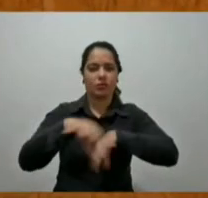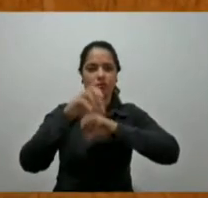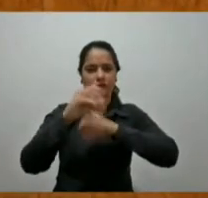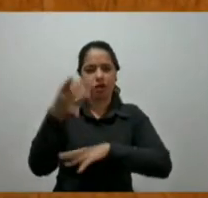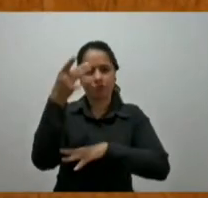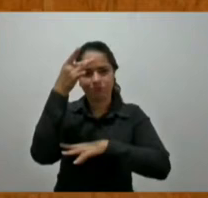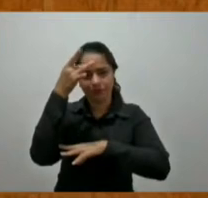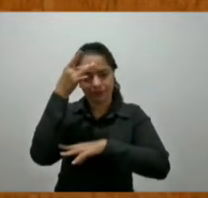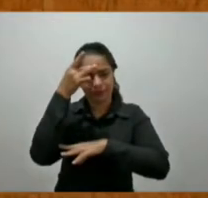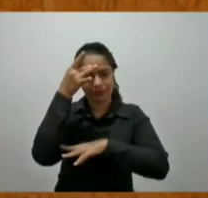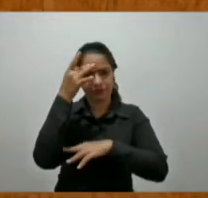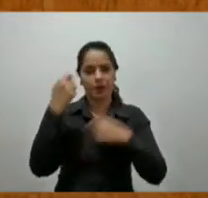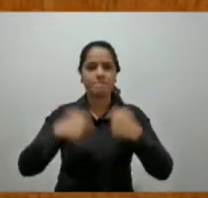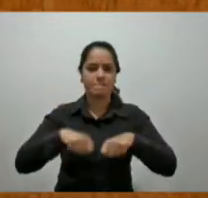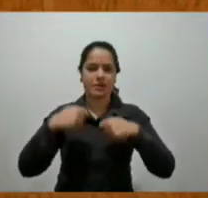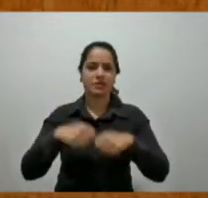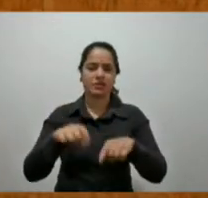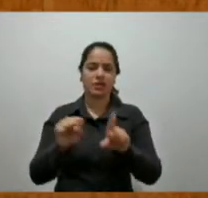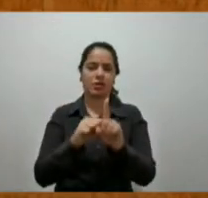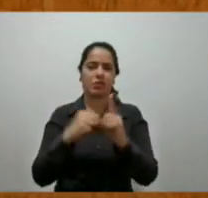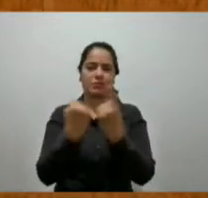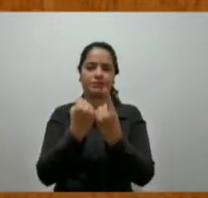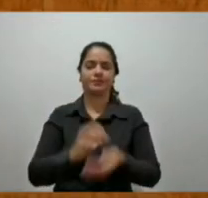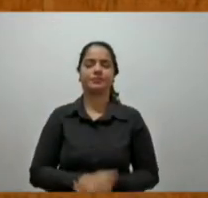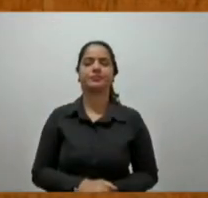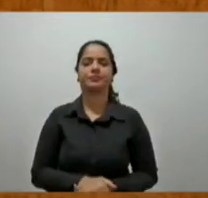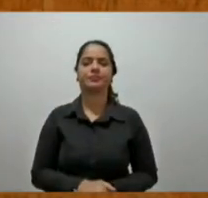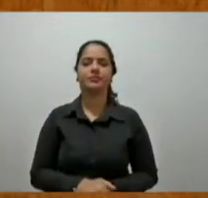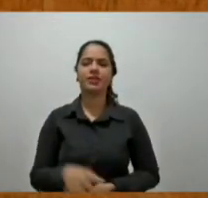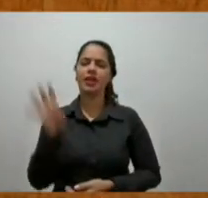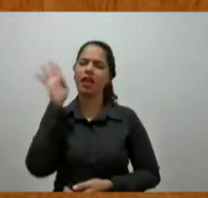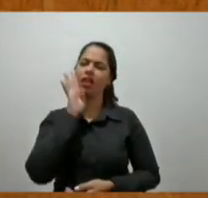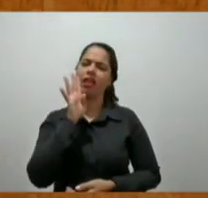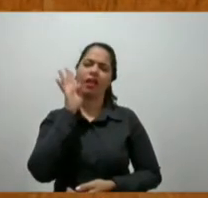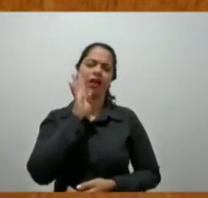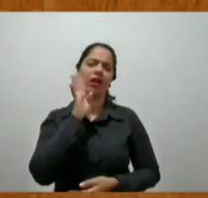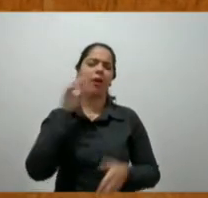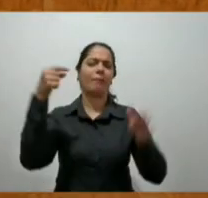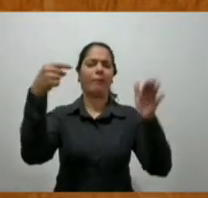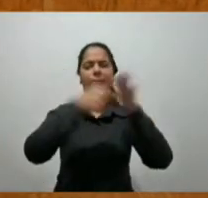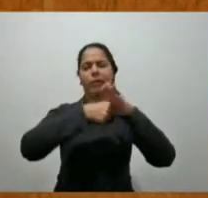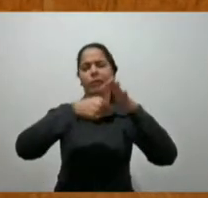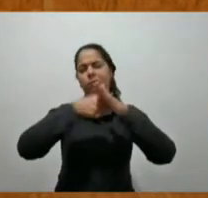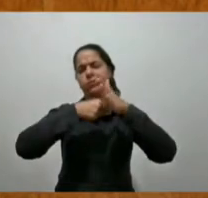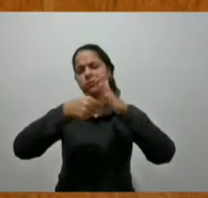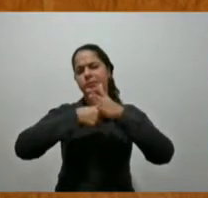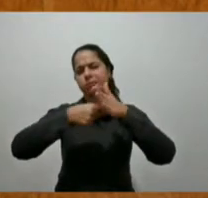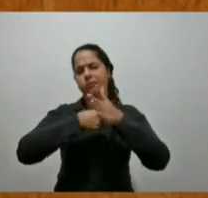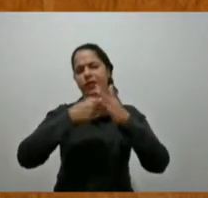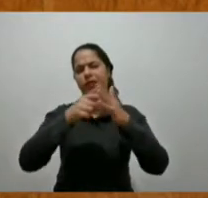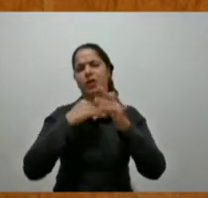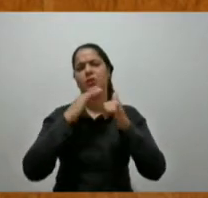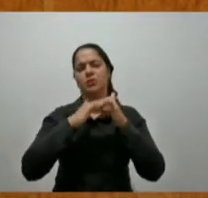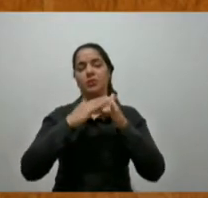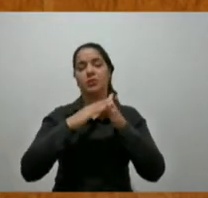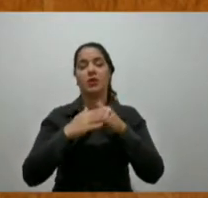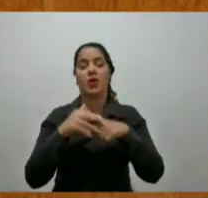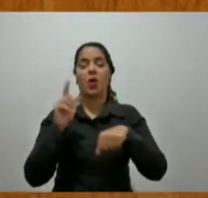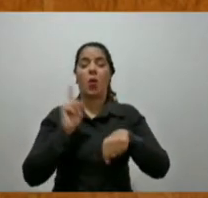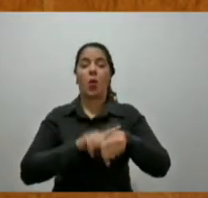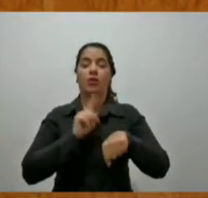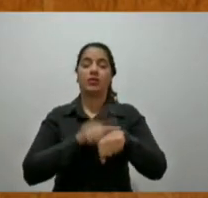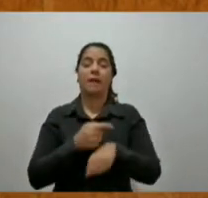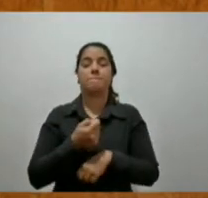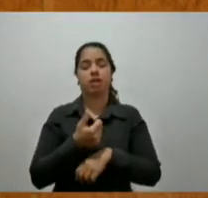Bacana. Sebastião, eu estou recebendo aqui várias perguntas aqui no YouTube. Como o nosso tempo é curto, eu queria aproveitar esse momento aqui com